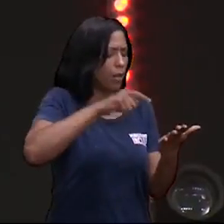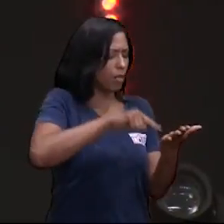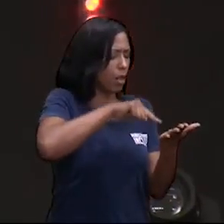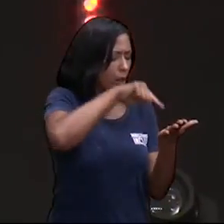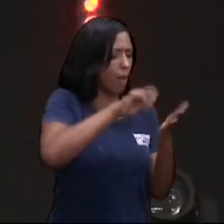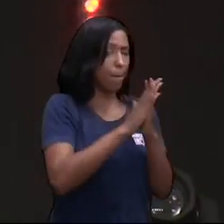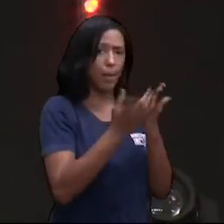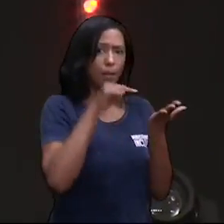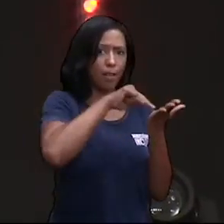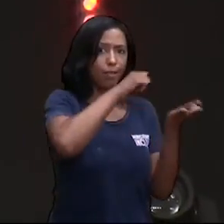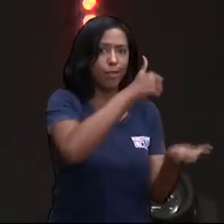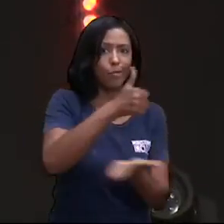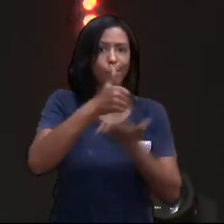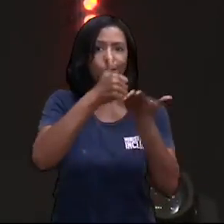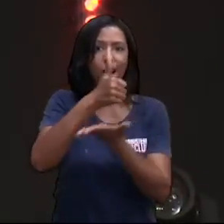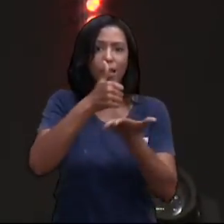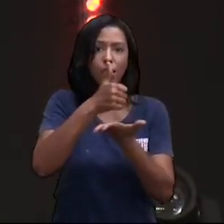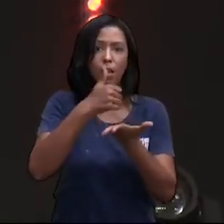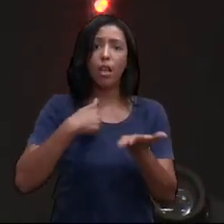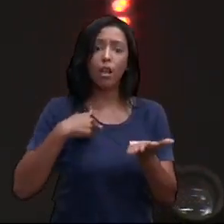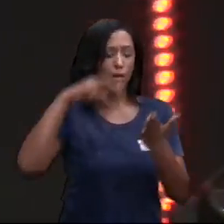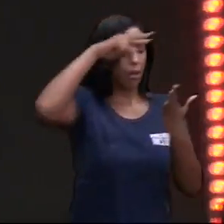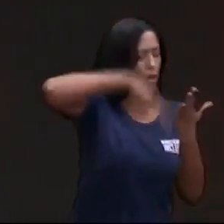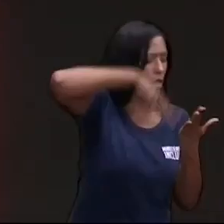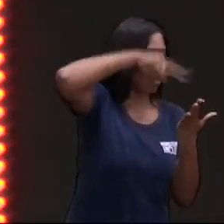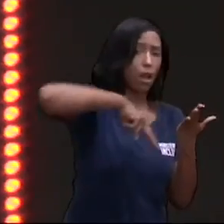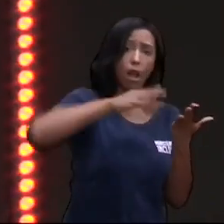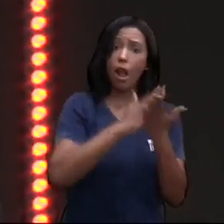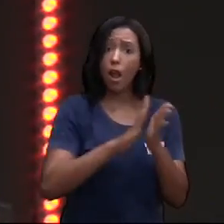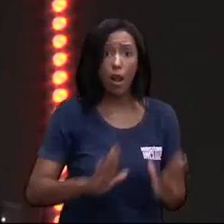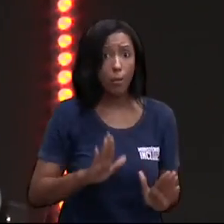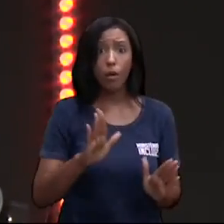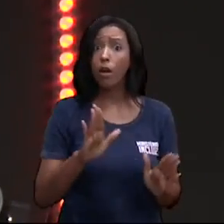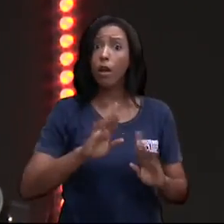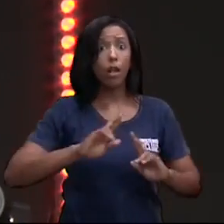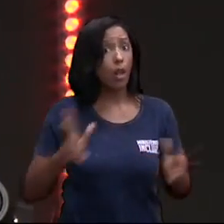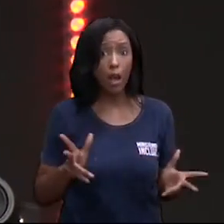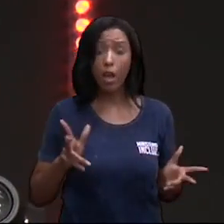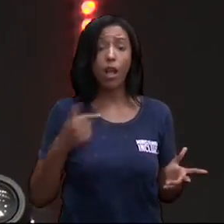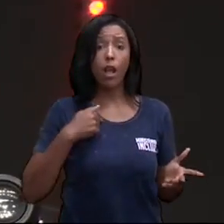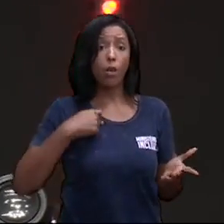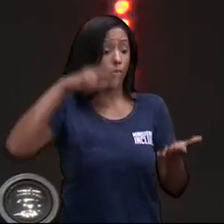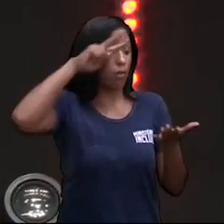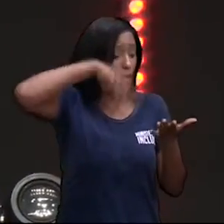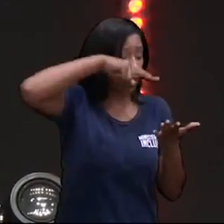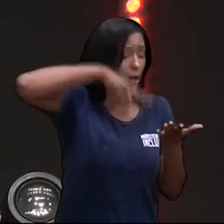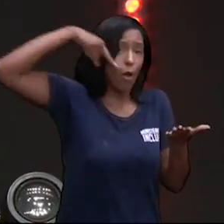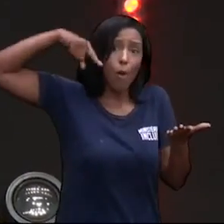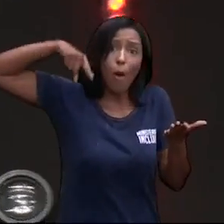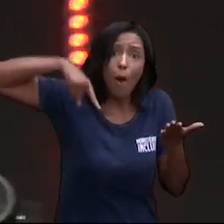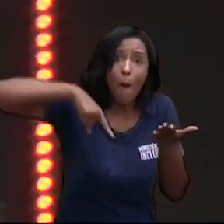eu não posso simplesmente ler eu tenho que me aprofundar eu tenho que